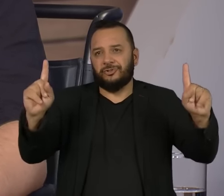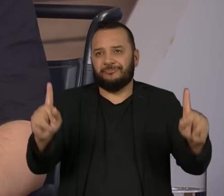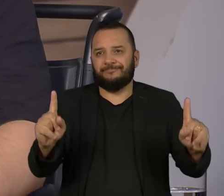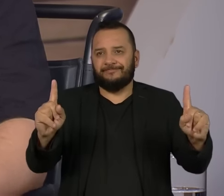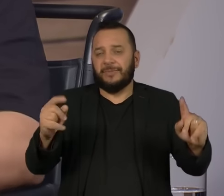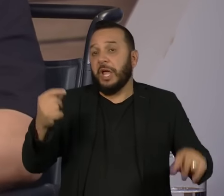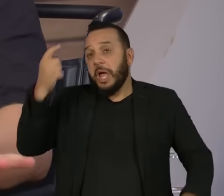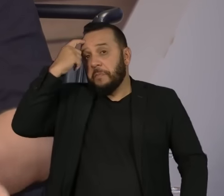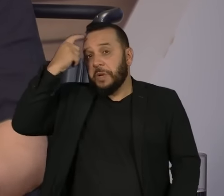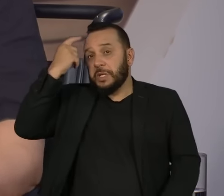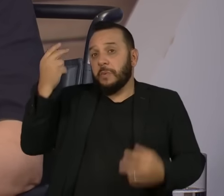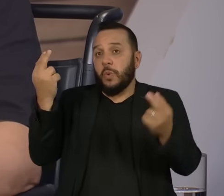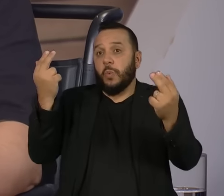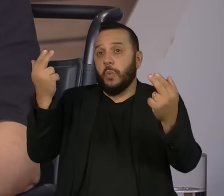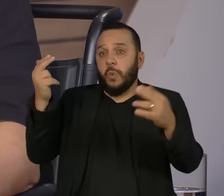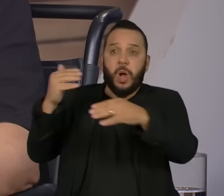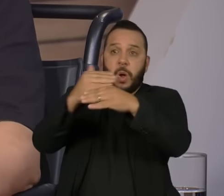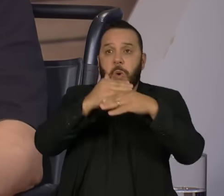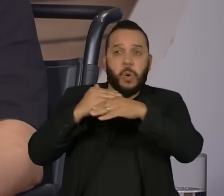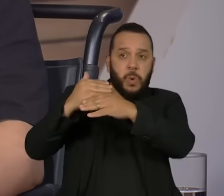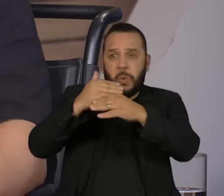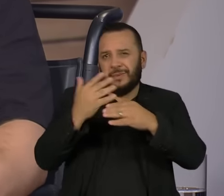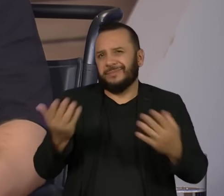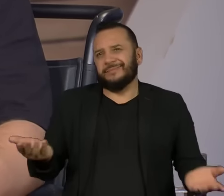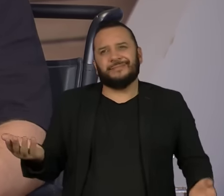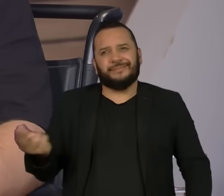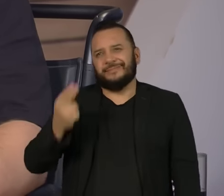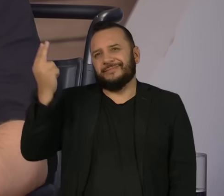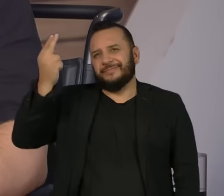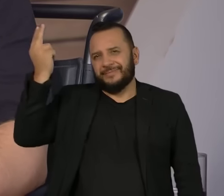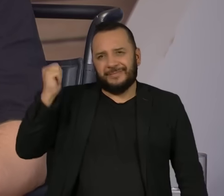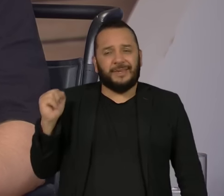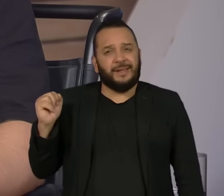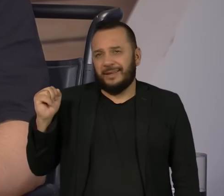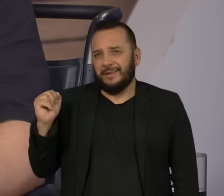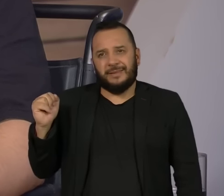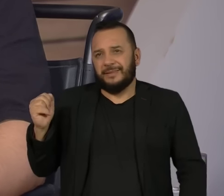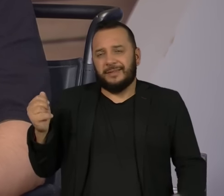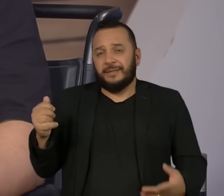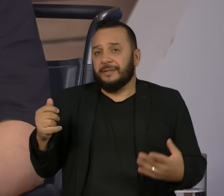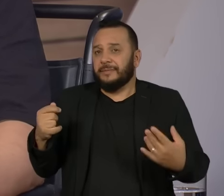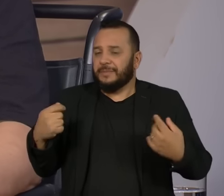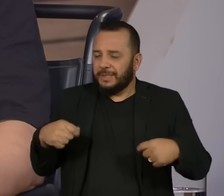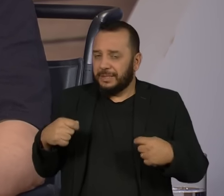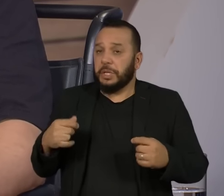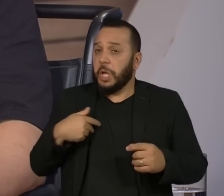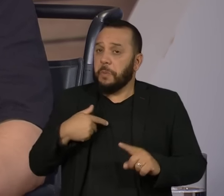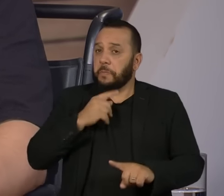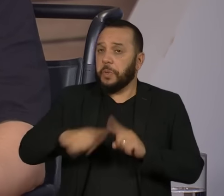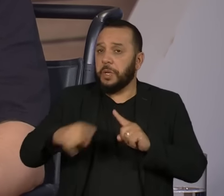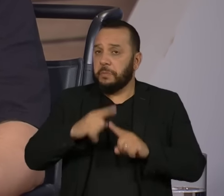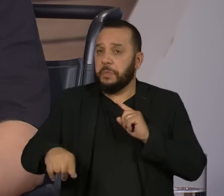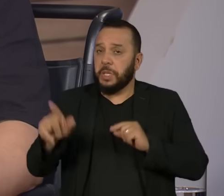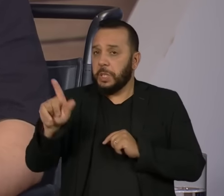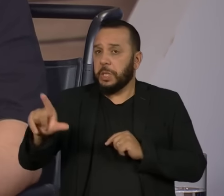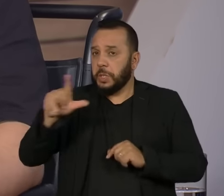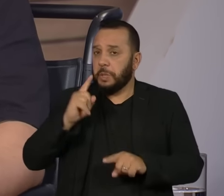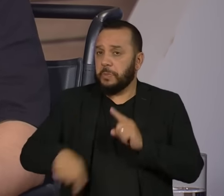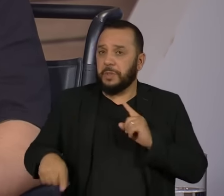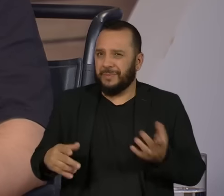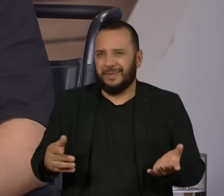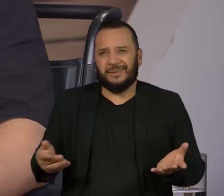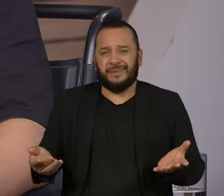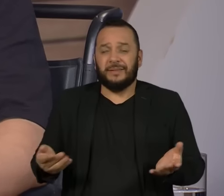Querem que a sua opinião seja aceita sem nenhum tipo de sequer debate, precisa proibir um livro artístico. Porque a